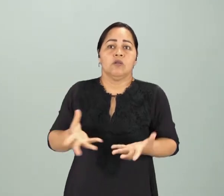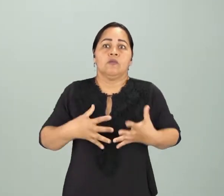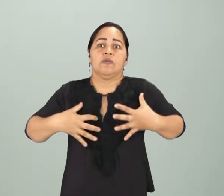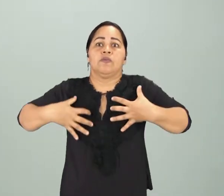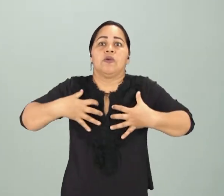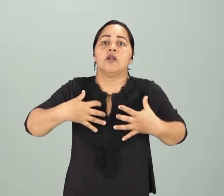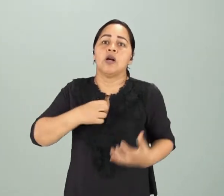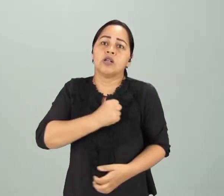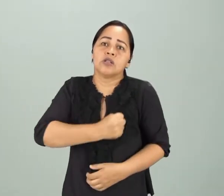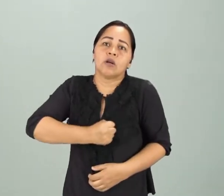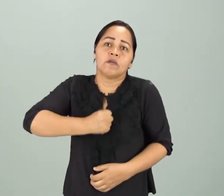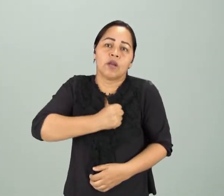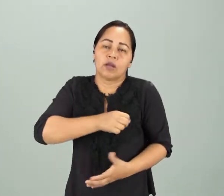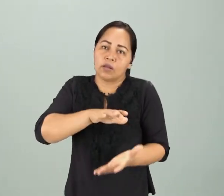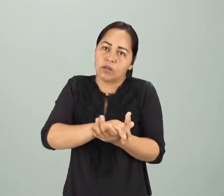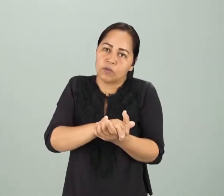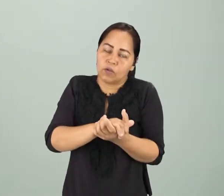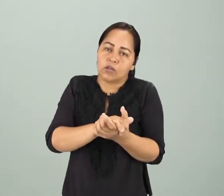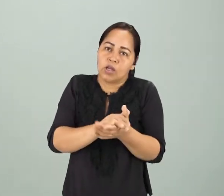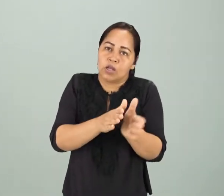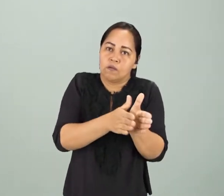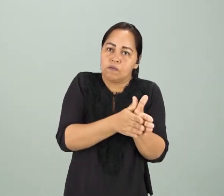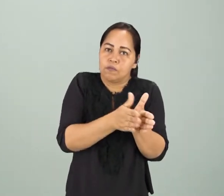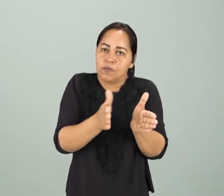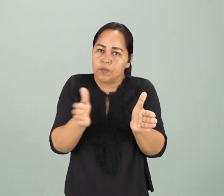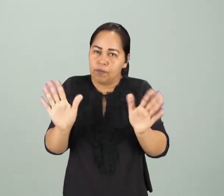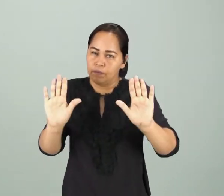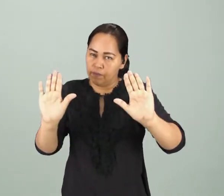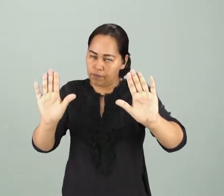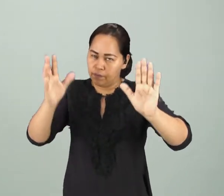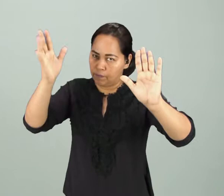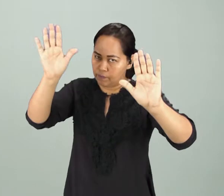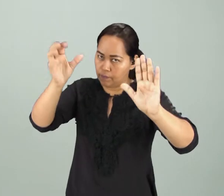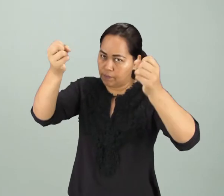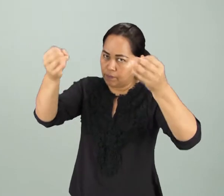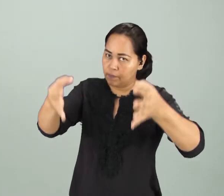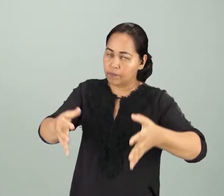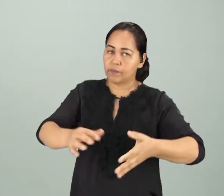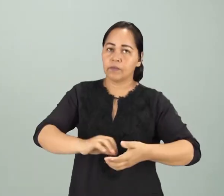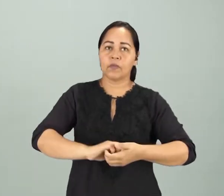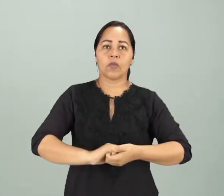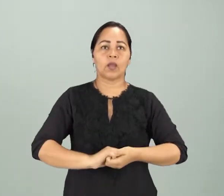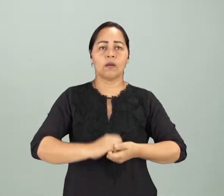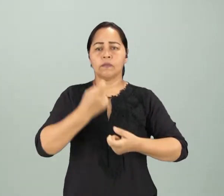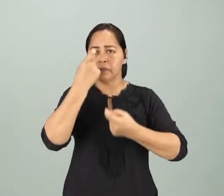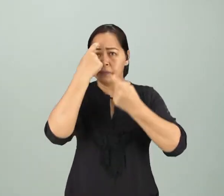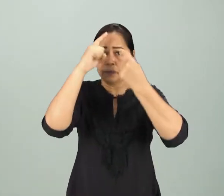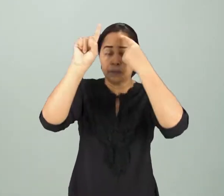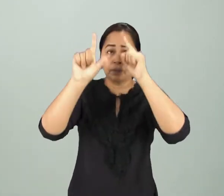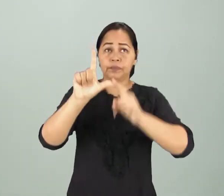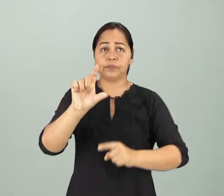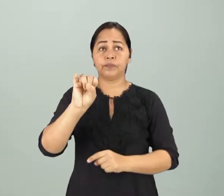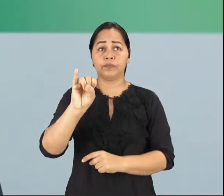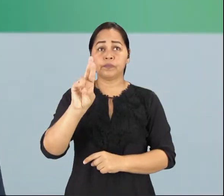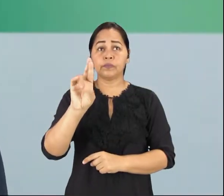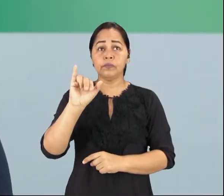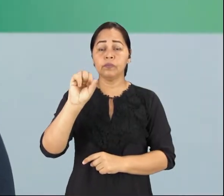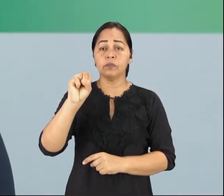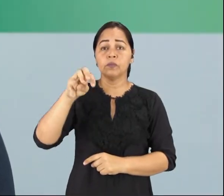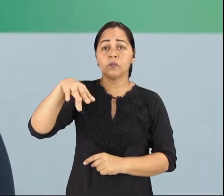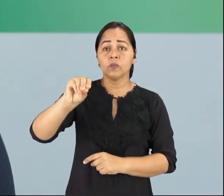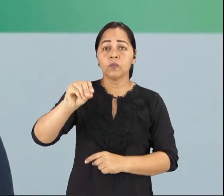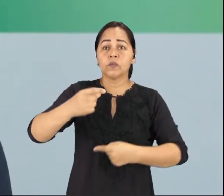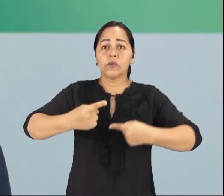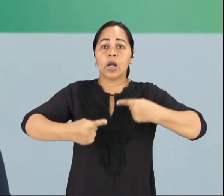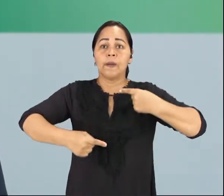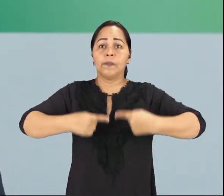da mulher. E isso vai mudando mais um pouco lá para frente. Essa ideia do lirismo e da política